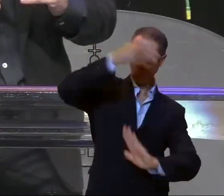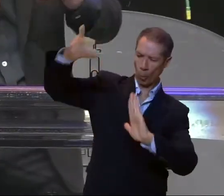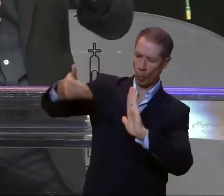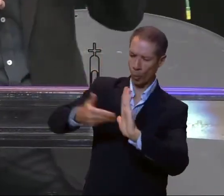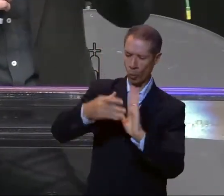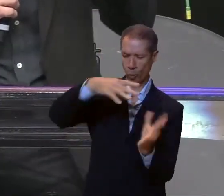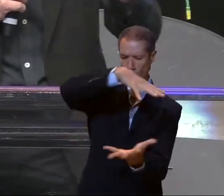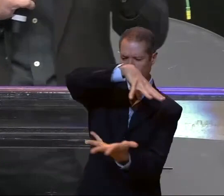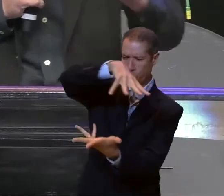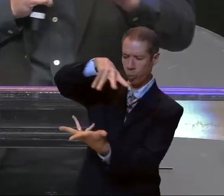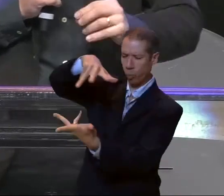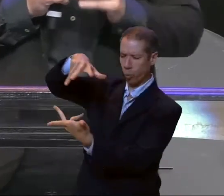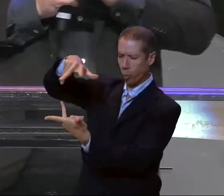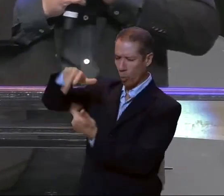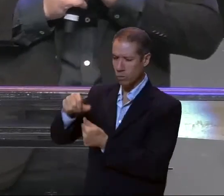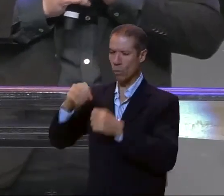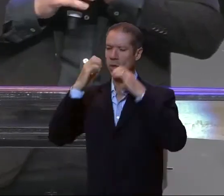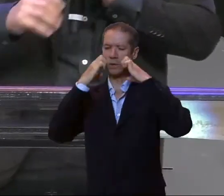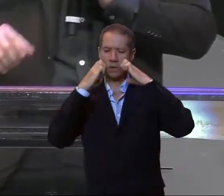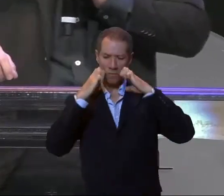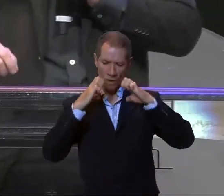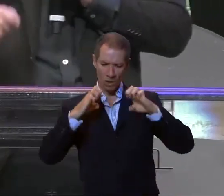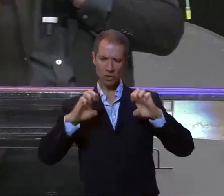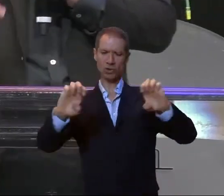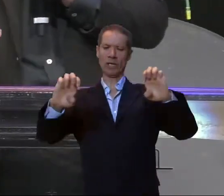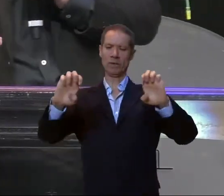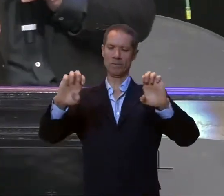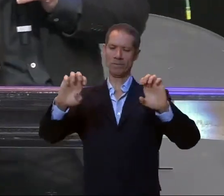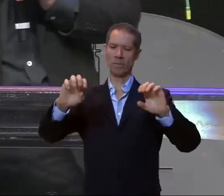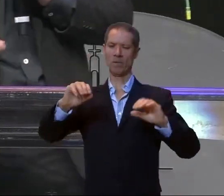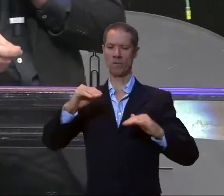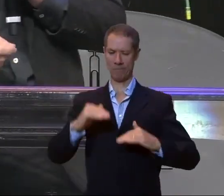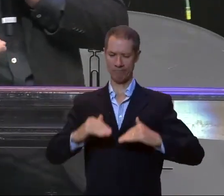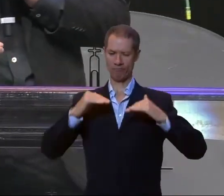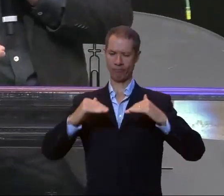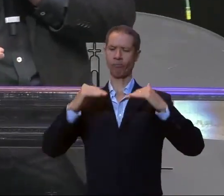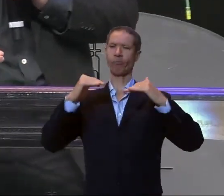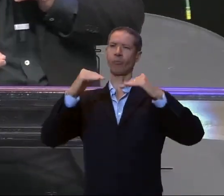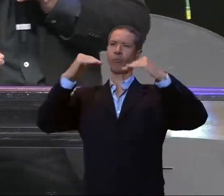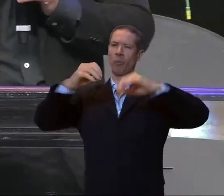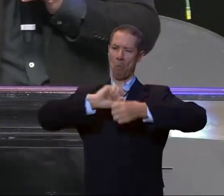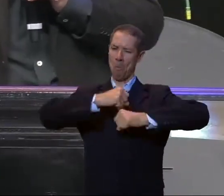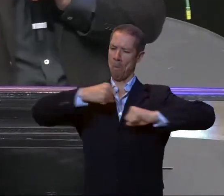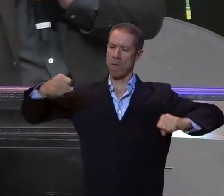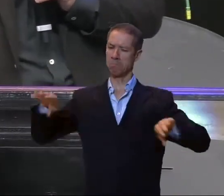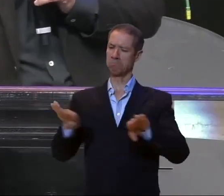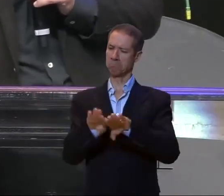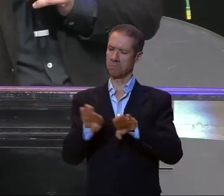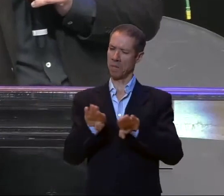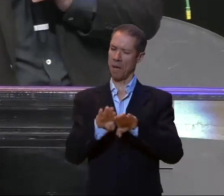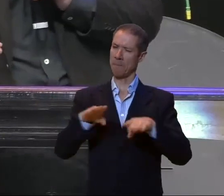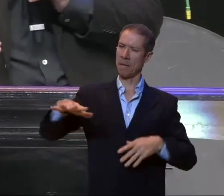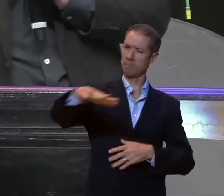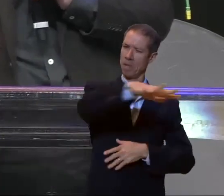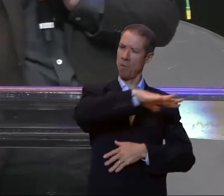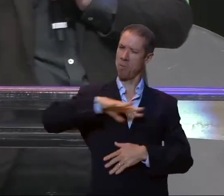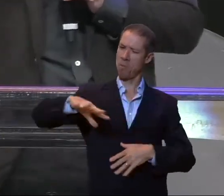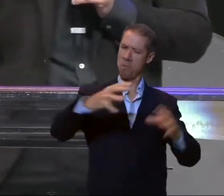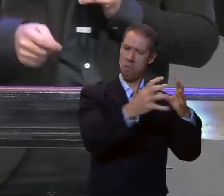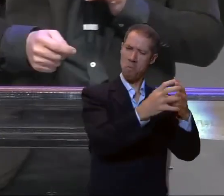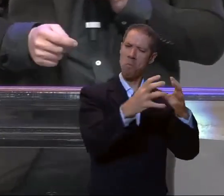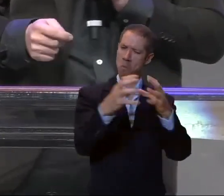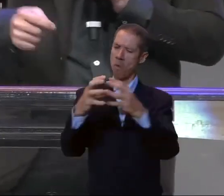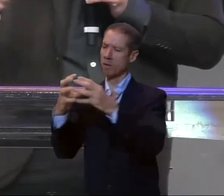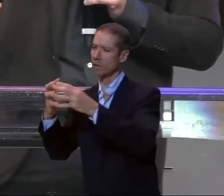mundo, este Evangelho vai frutificando e crescendo, como também ocorre entre vocês,